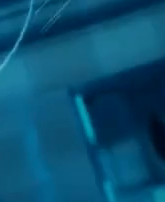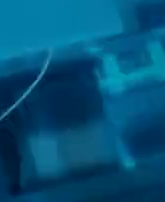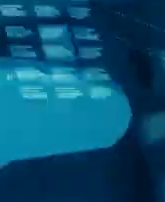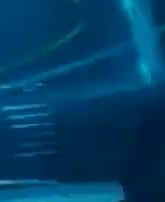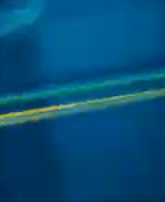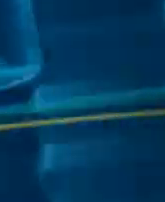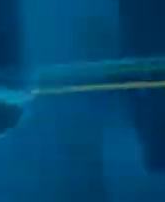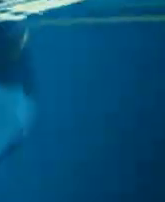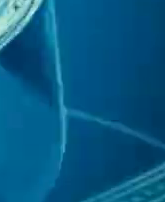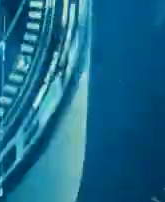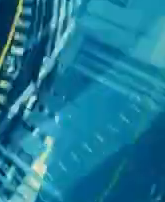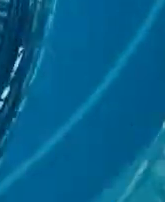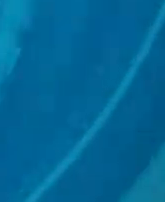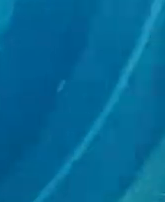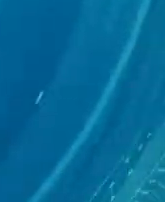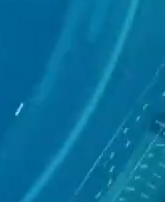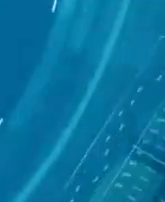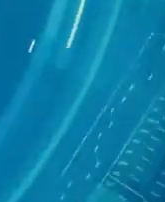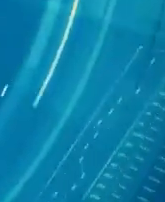E aí